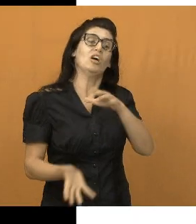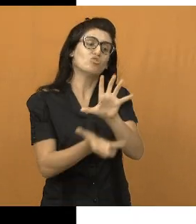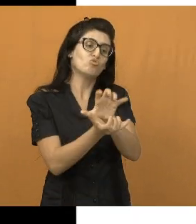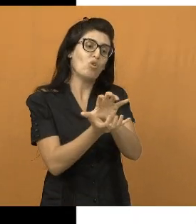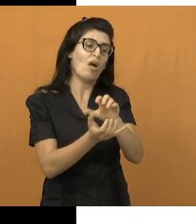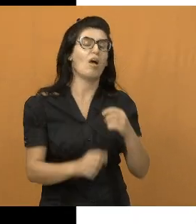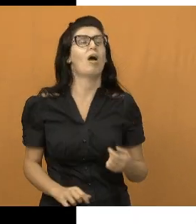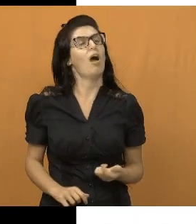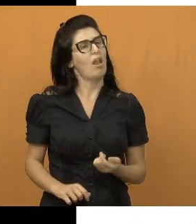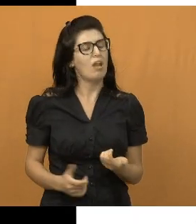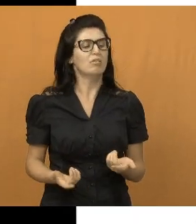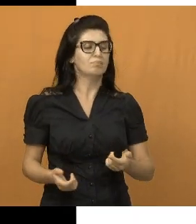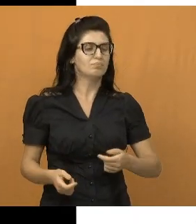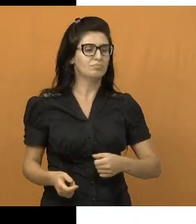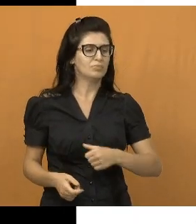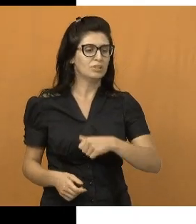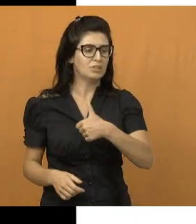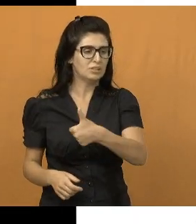de